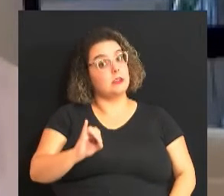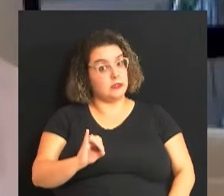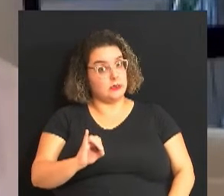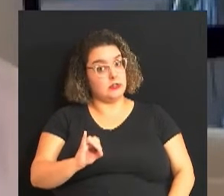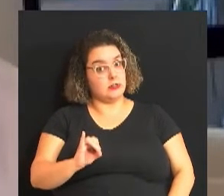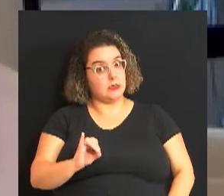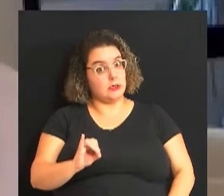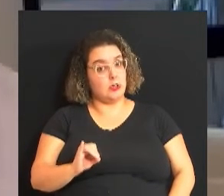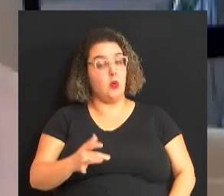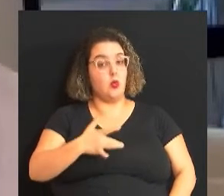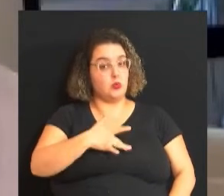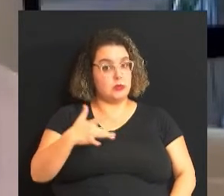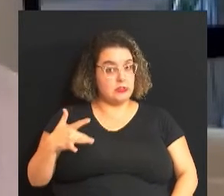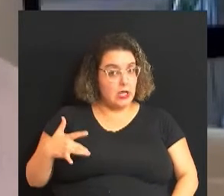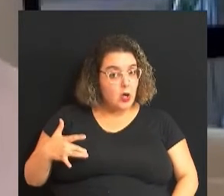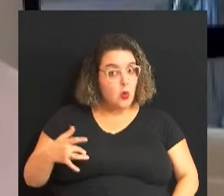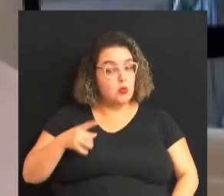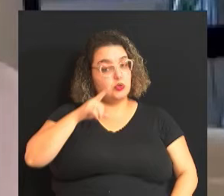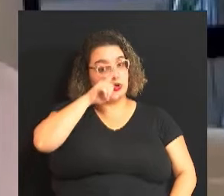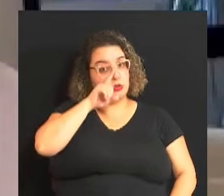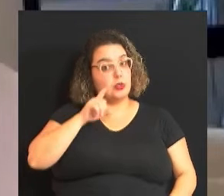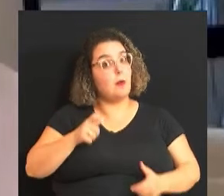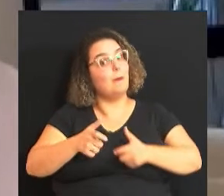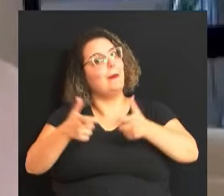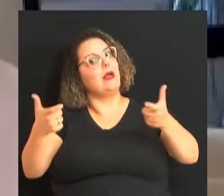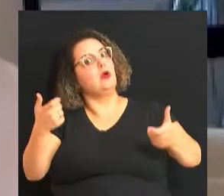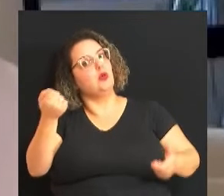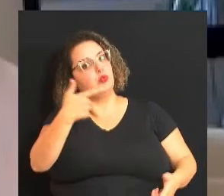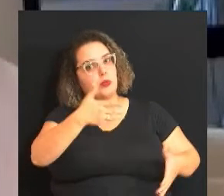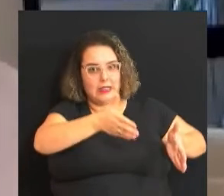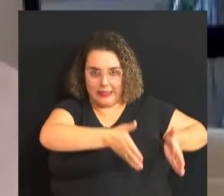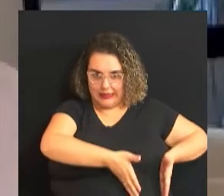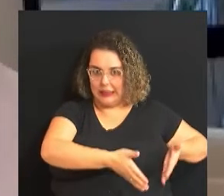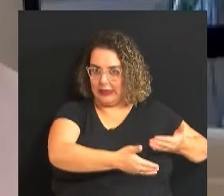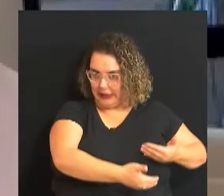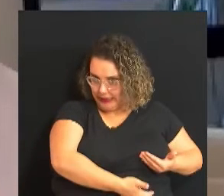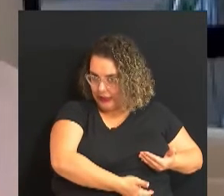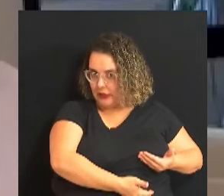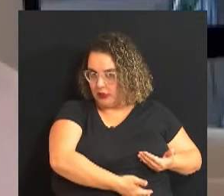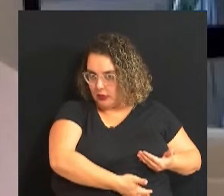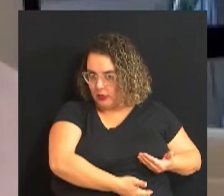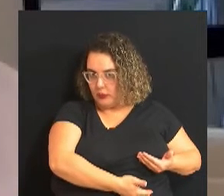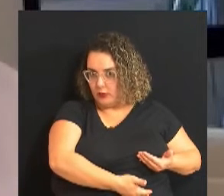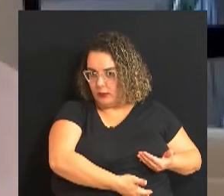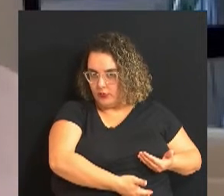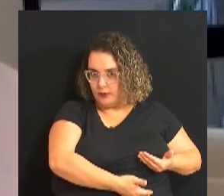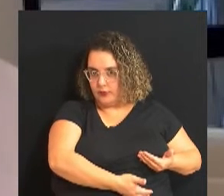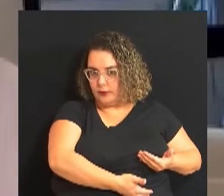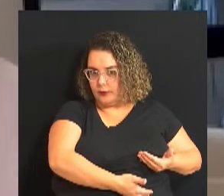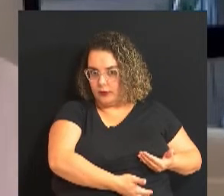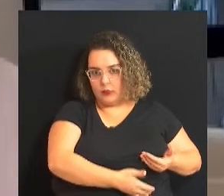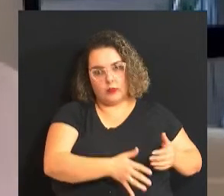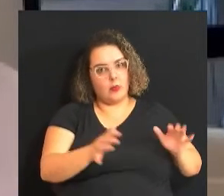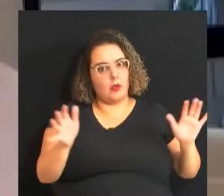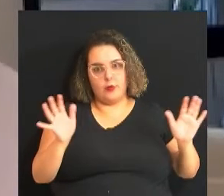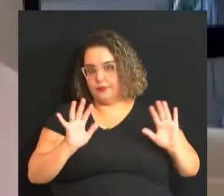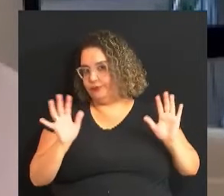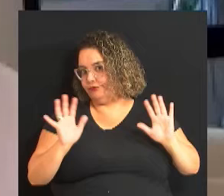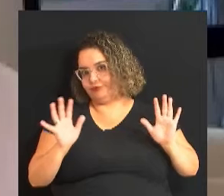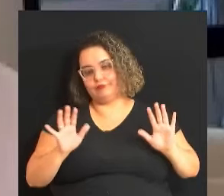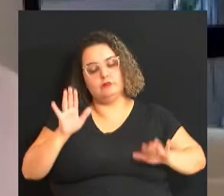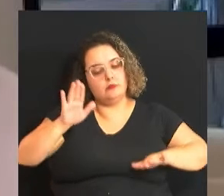de saúde, de risco, que você vai ter que pagar para fechar um estômago for muito grande, às